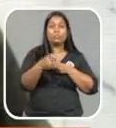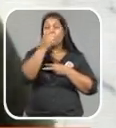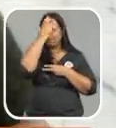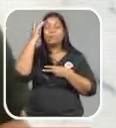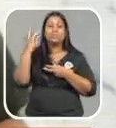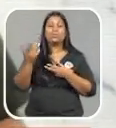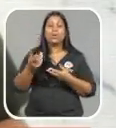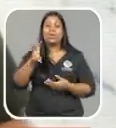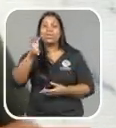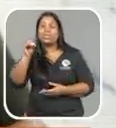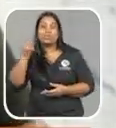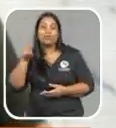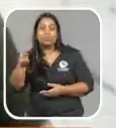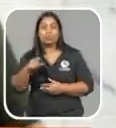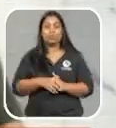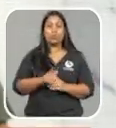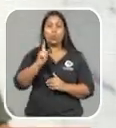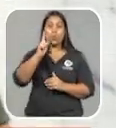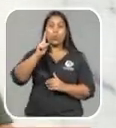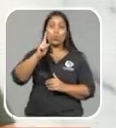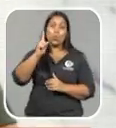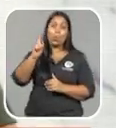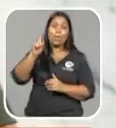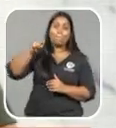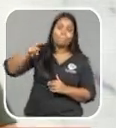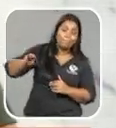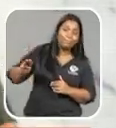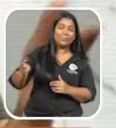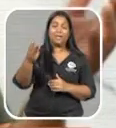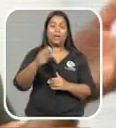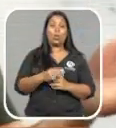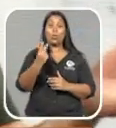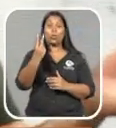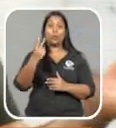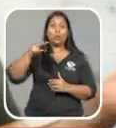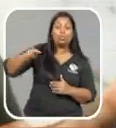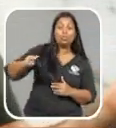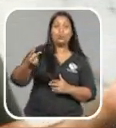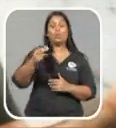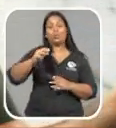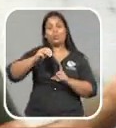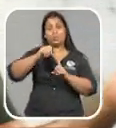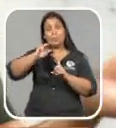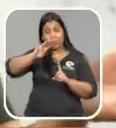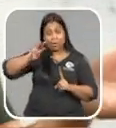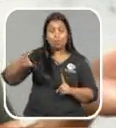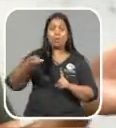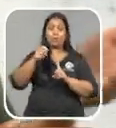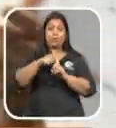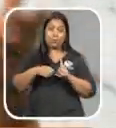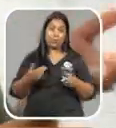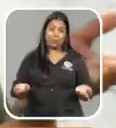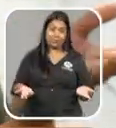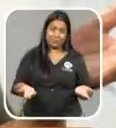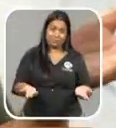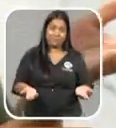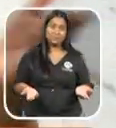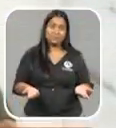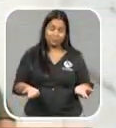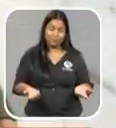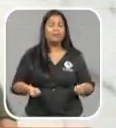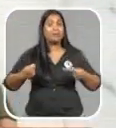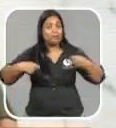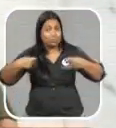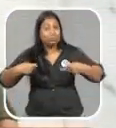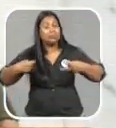2 milhões por mês, fora os que é muito mais do que isso. Então, você precisa discutir isso, né? Você tem que